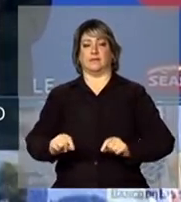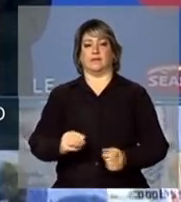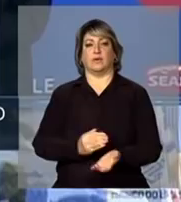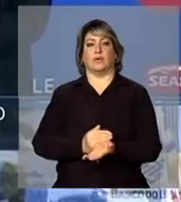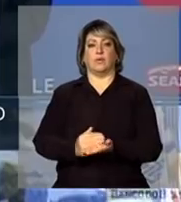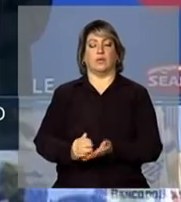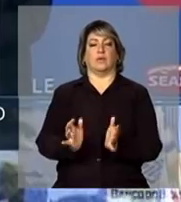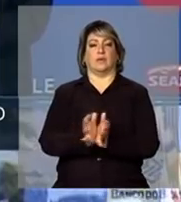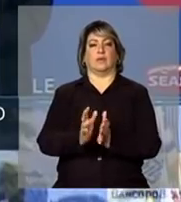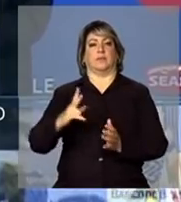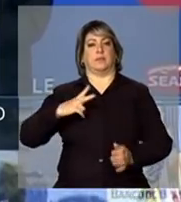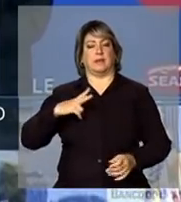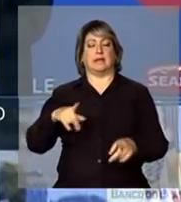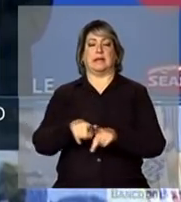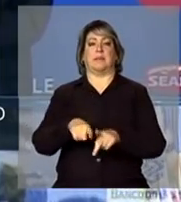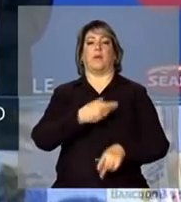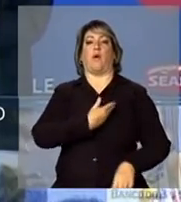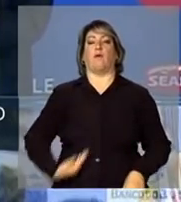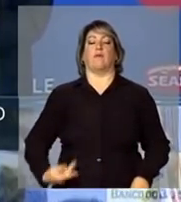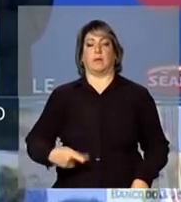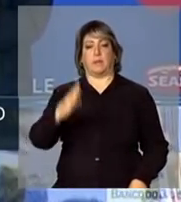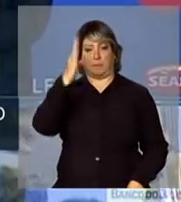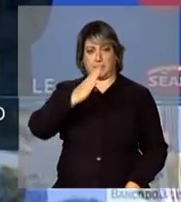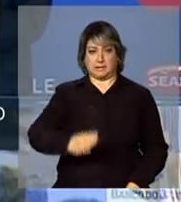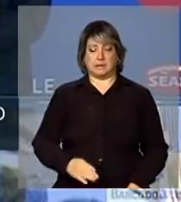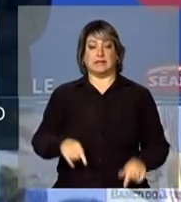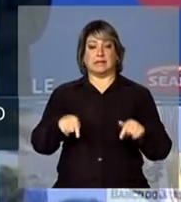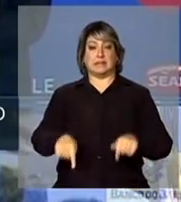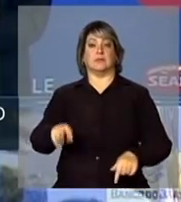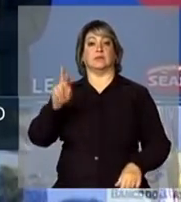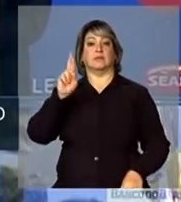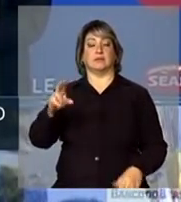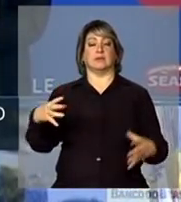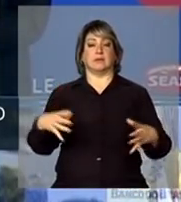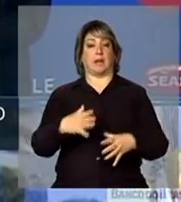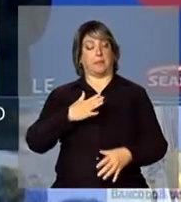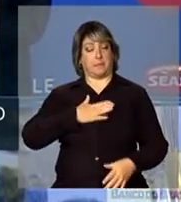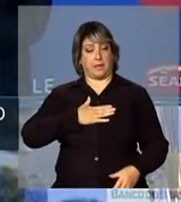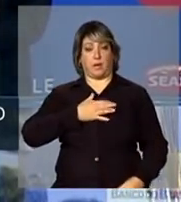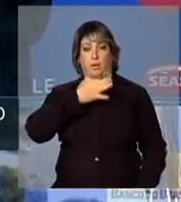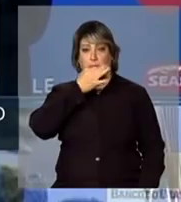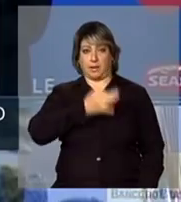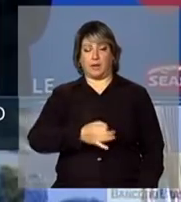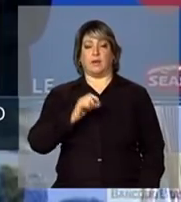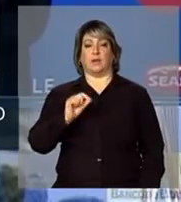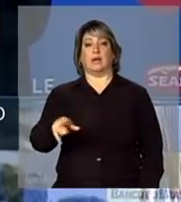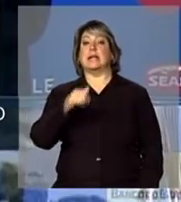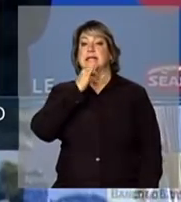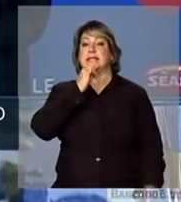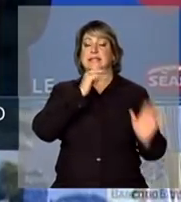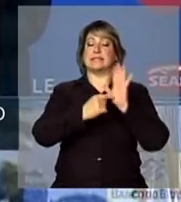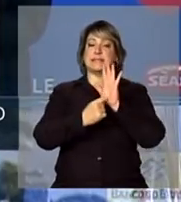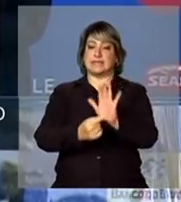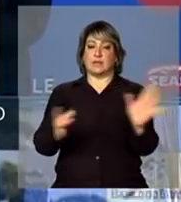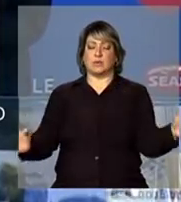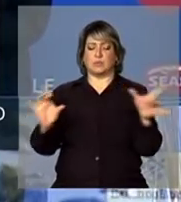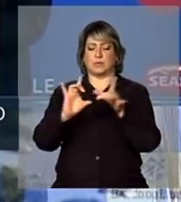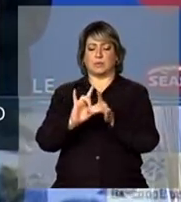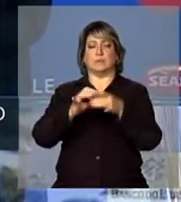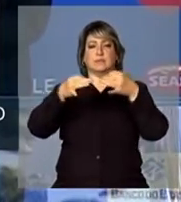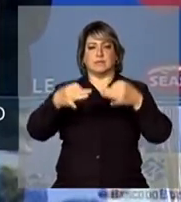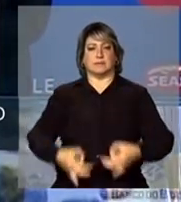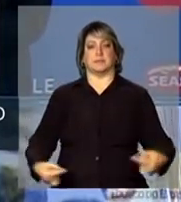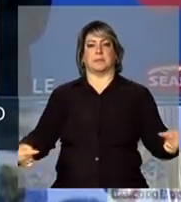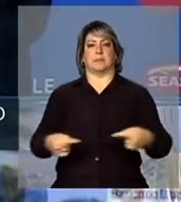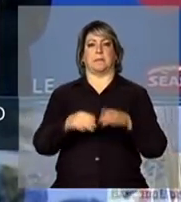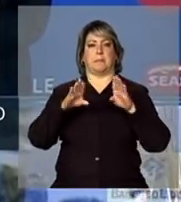iniciativa particular e do governo brasileiro. Isso representa, na minha opinião, um exemplo de casamento